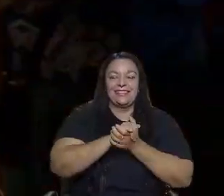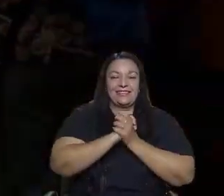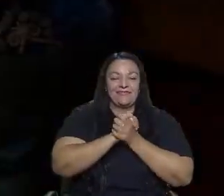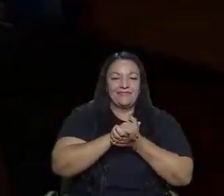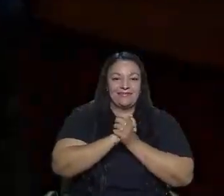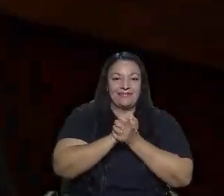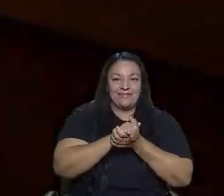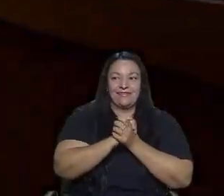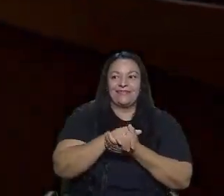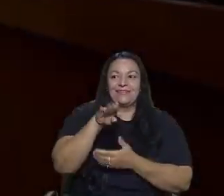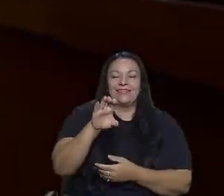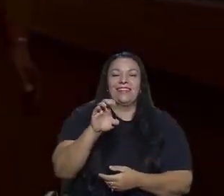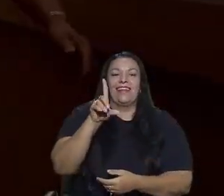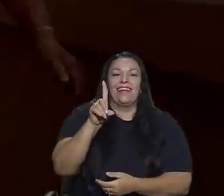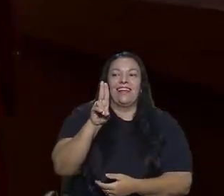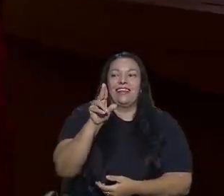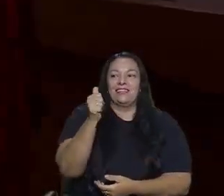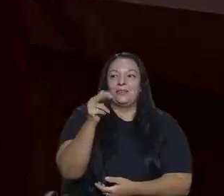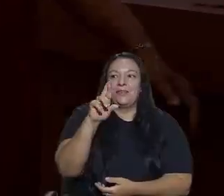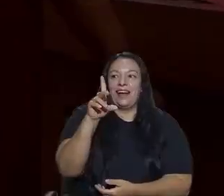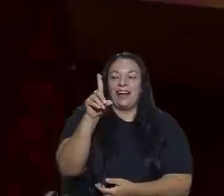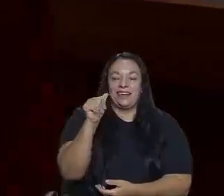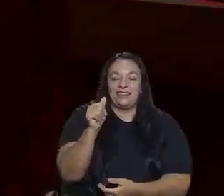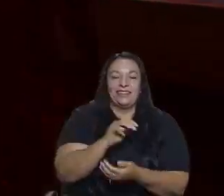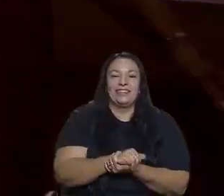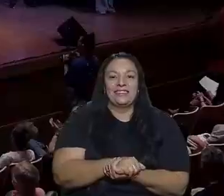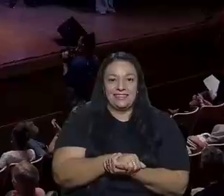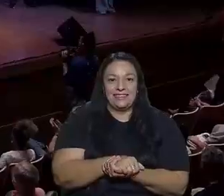Parabéns, Eduarda.